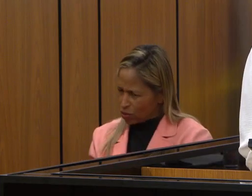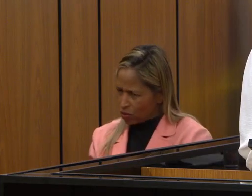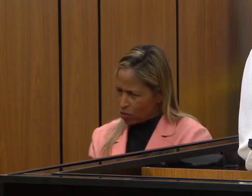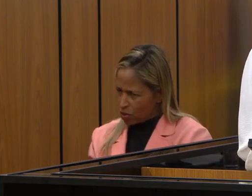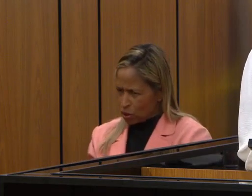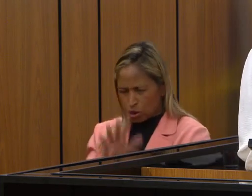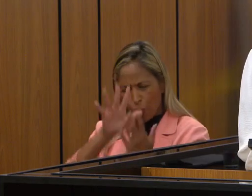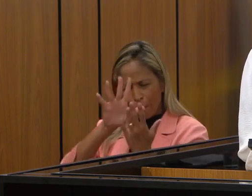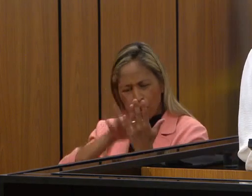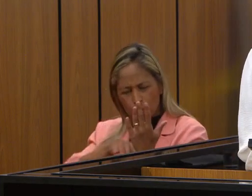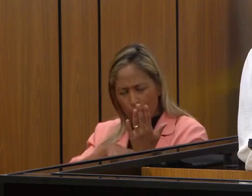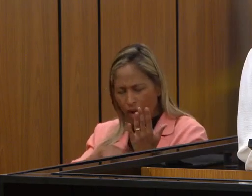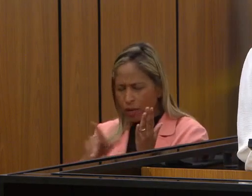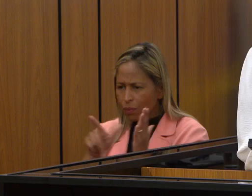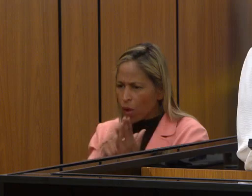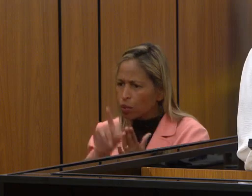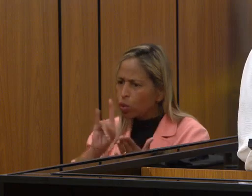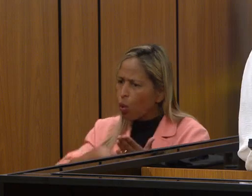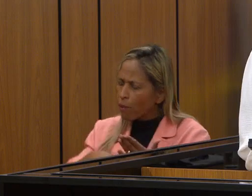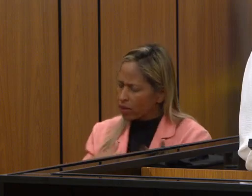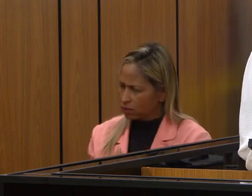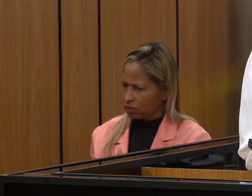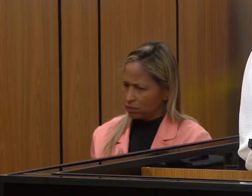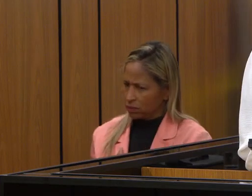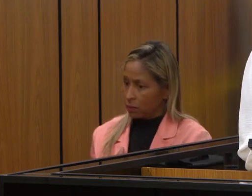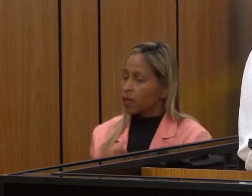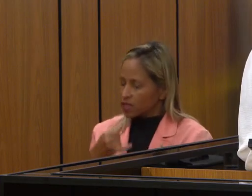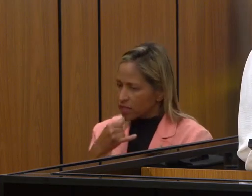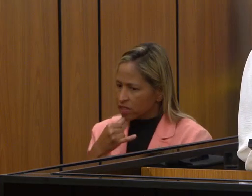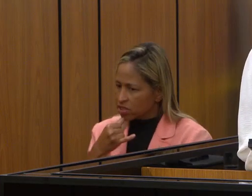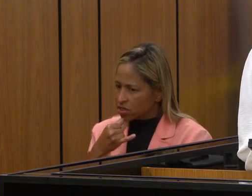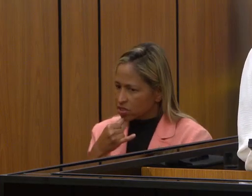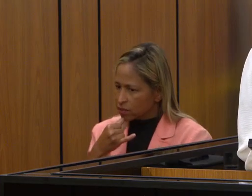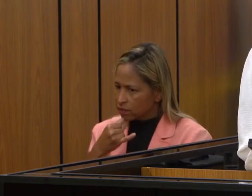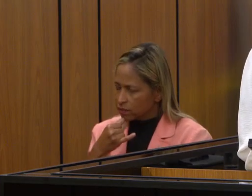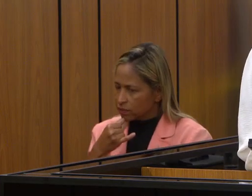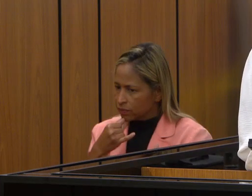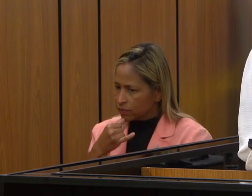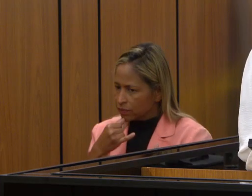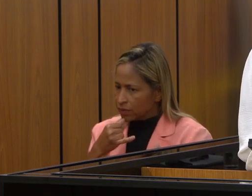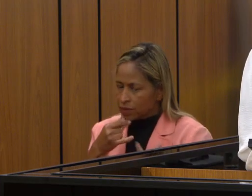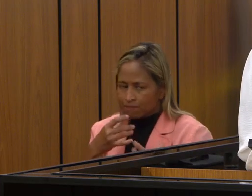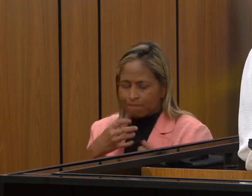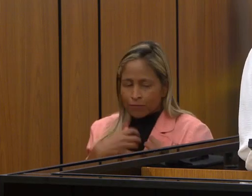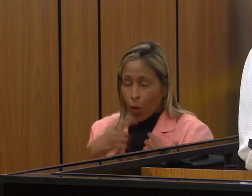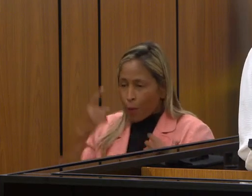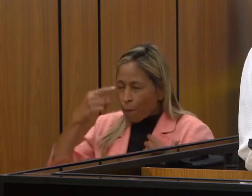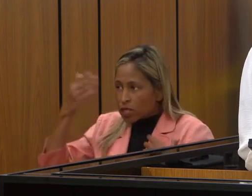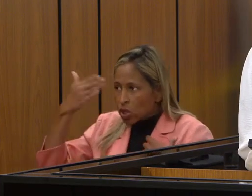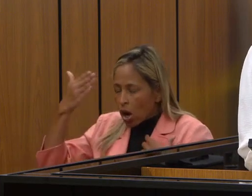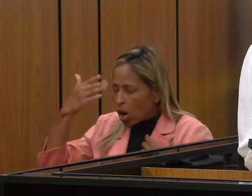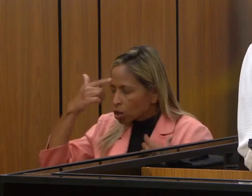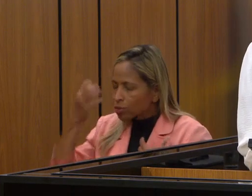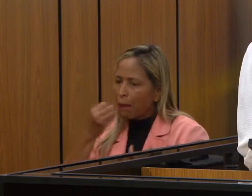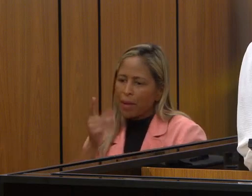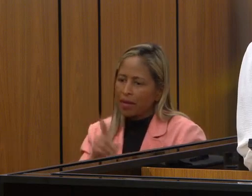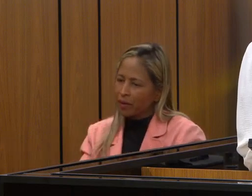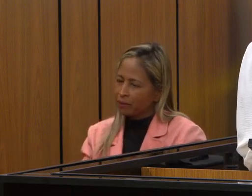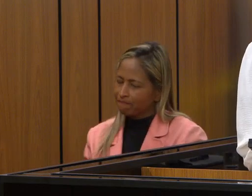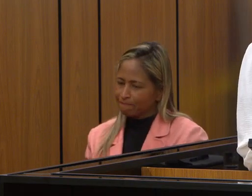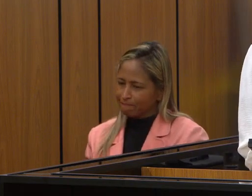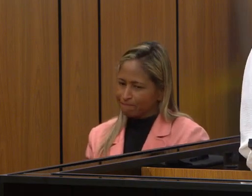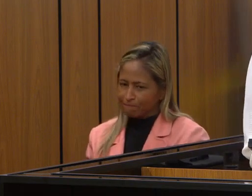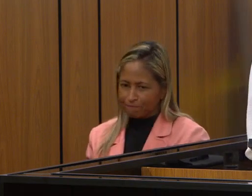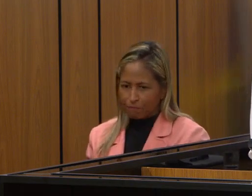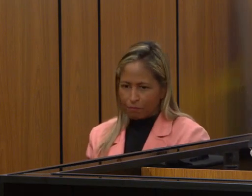prontuário do nosso tratamento então gente é muito triste e sabe isso mexe com a gente psicologicamente sabe